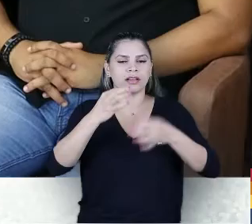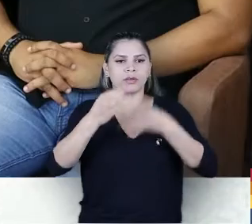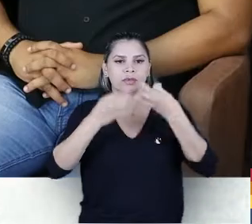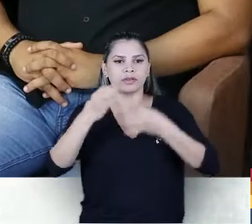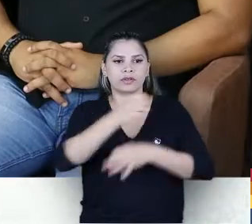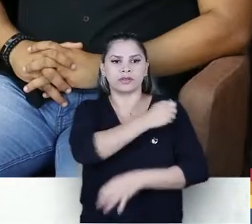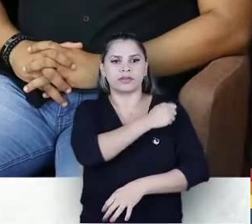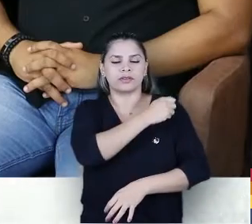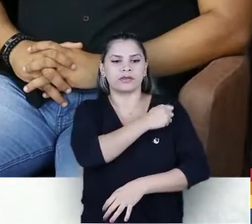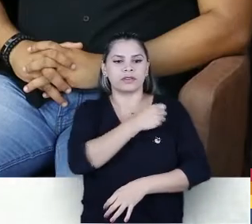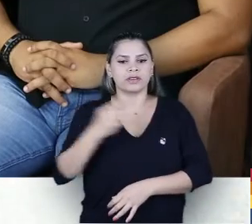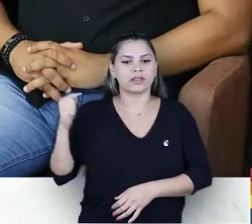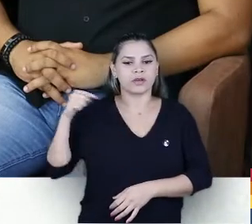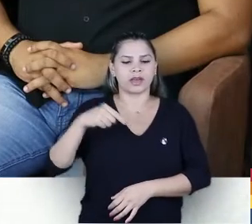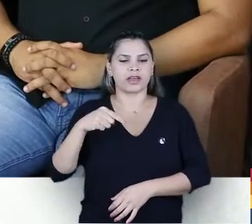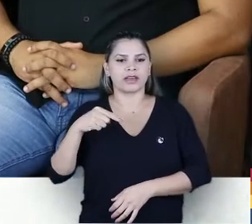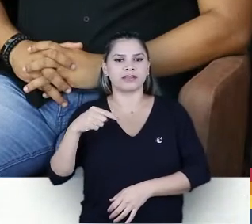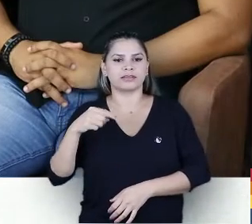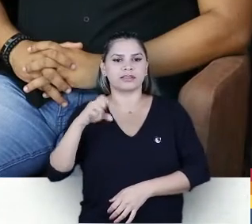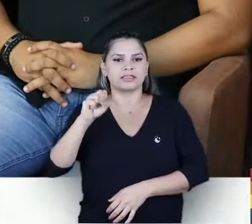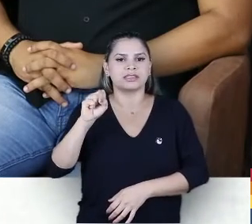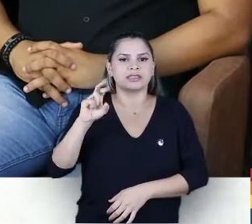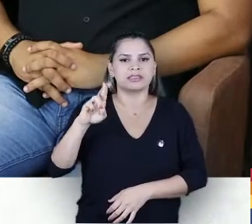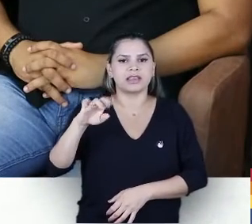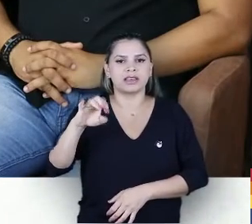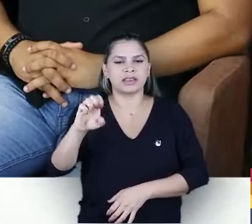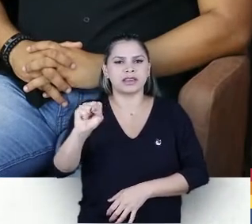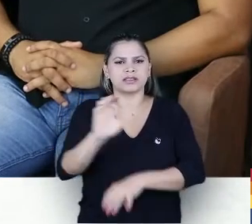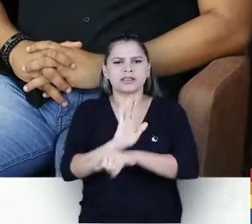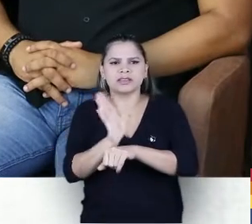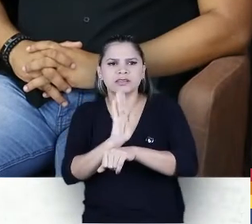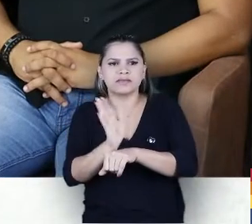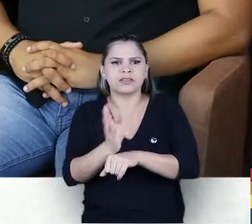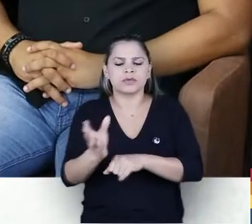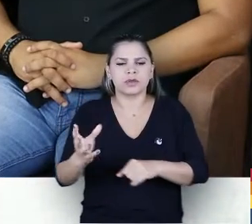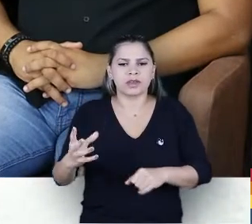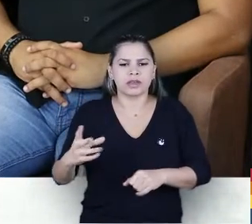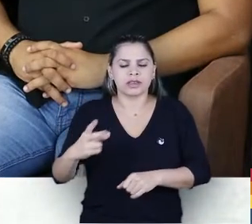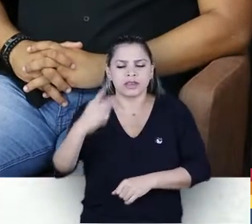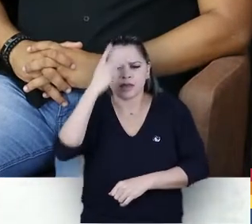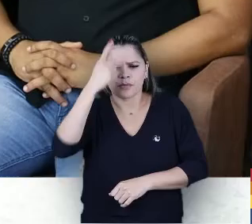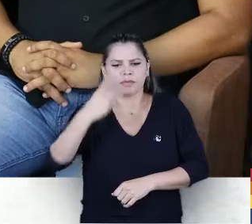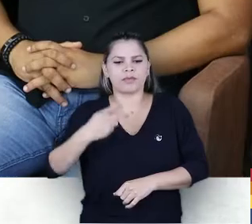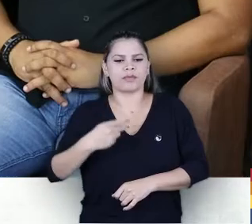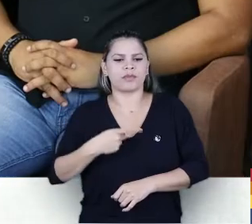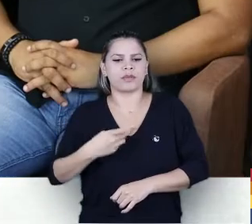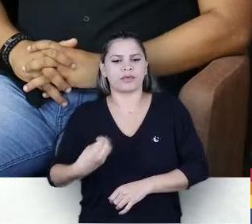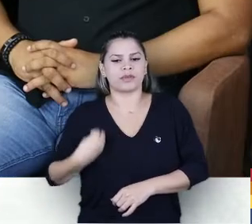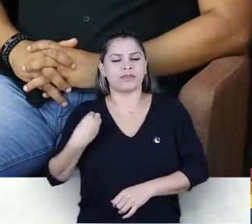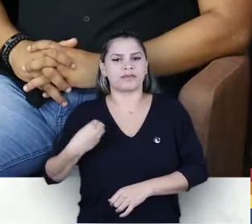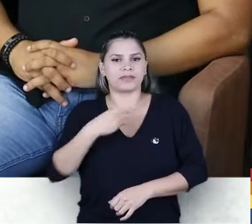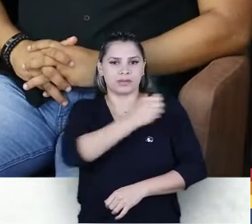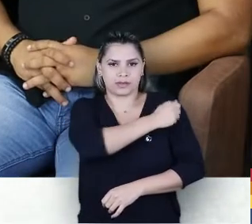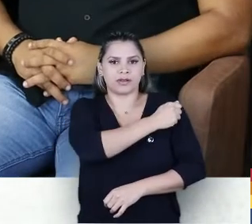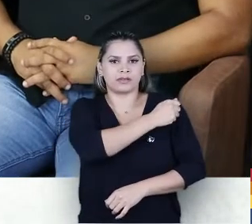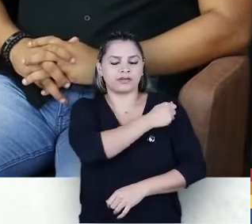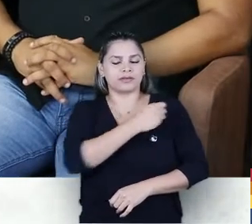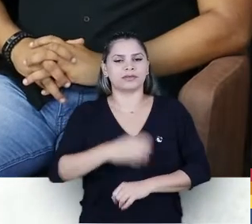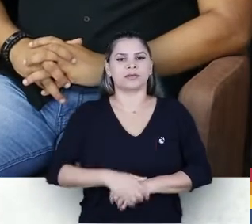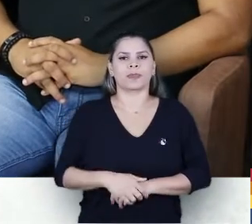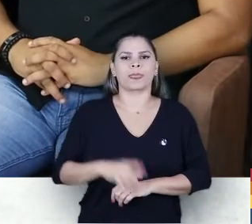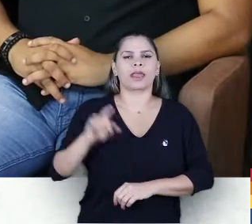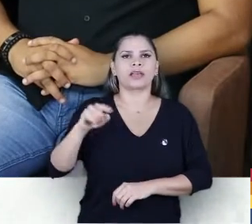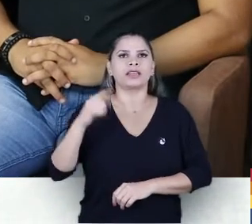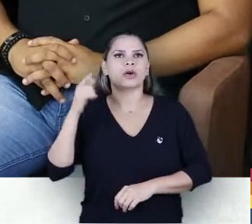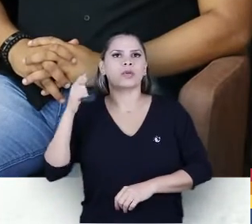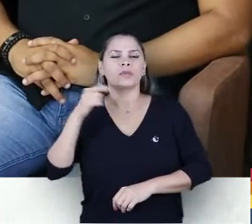Ctrl Z, ou entre outras. E aí, a partir da discussão, de trazer, né, de levar para a sala de aula essas